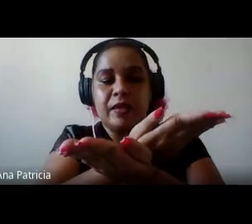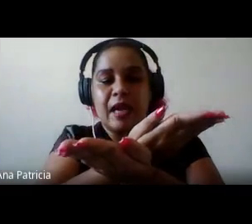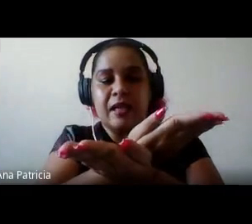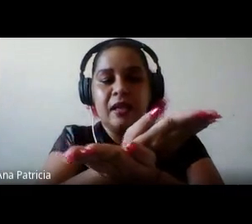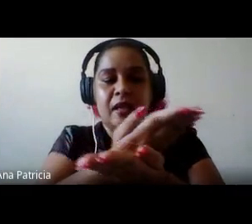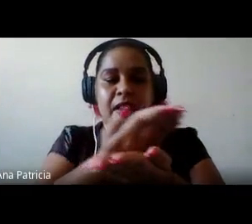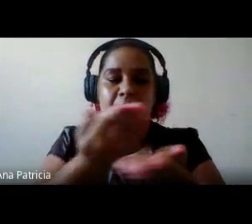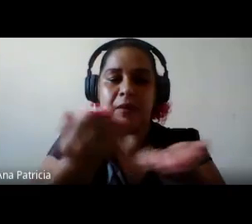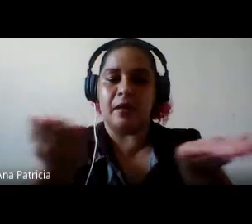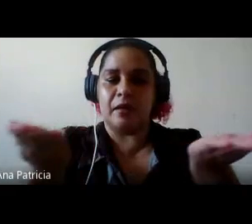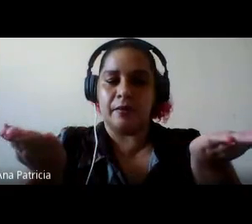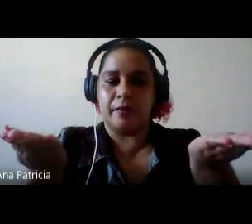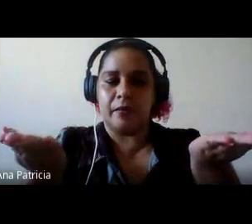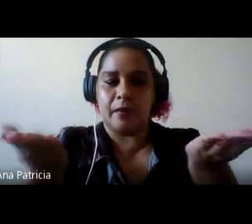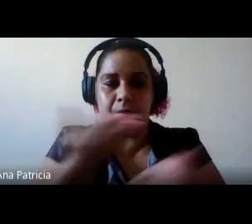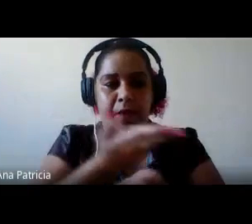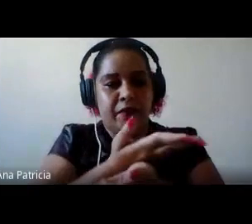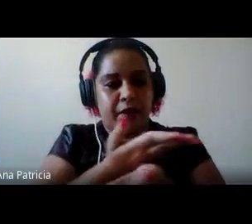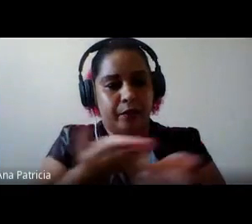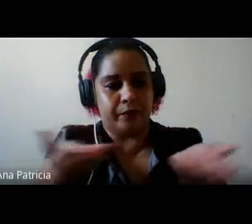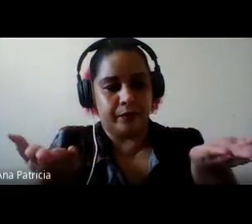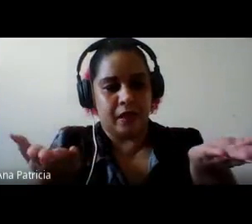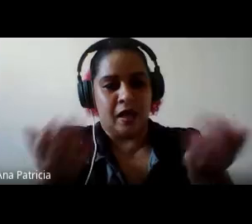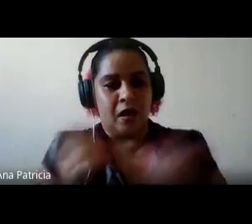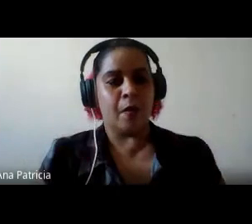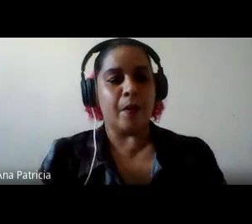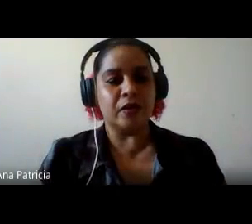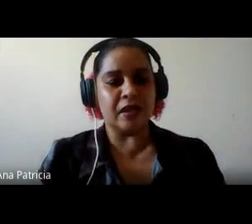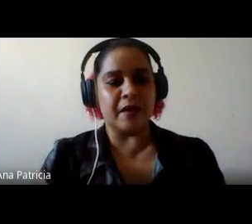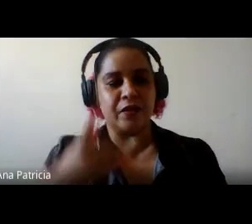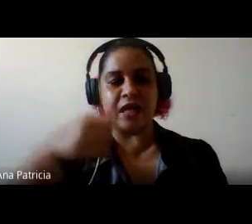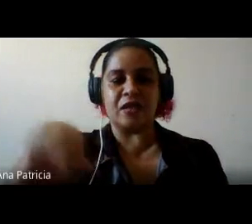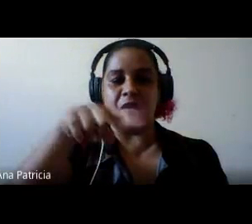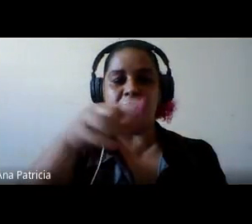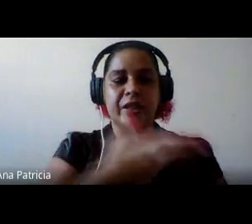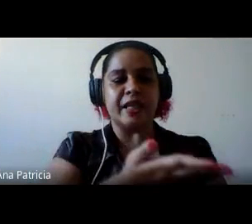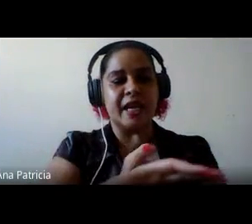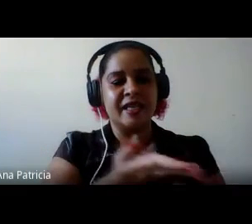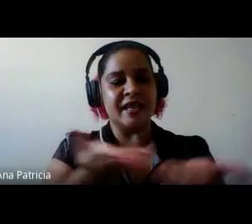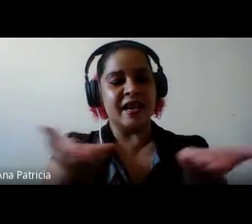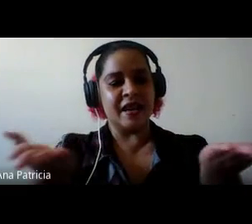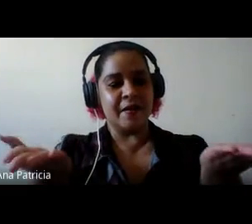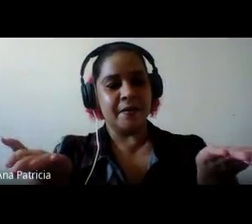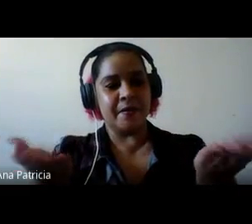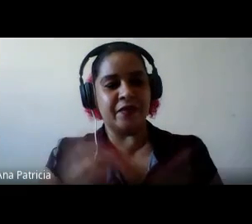mão cruzada e abre. Bem-vindo. Como eu posso dizer para vocês, ó,